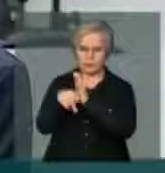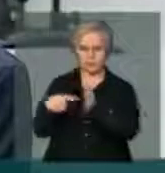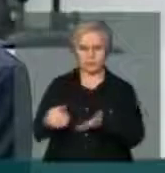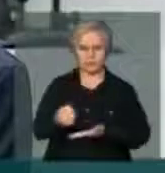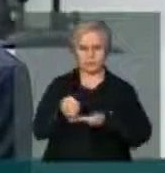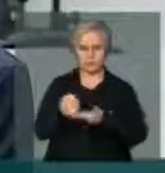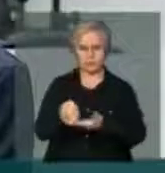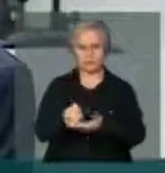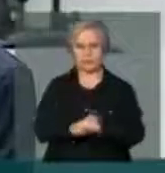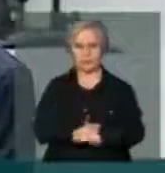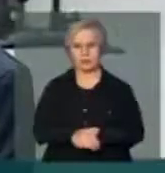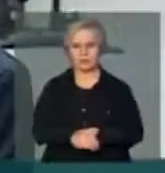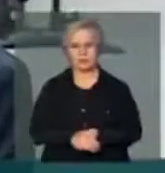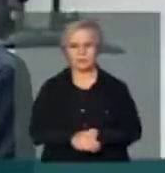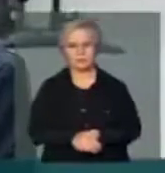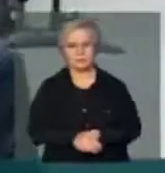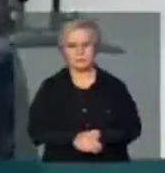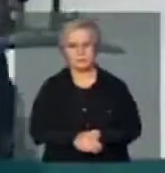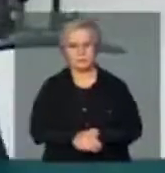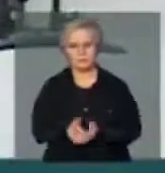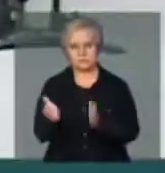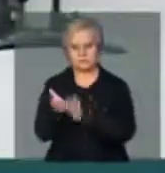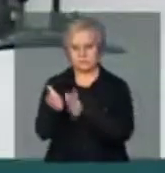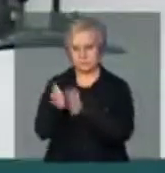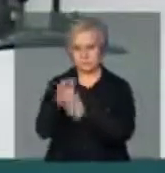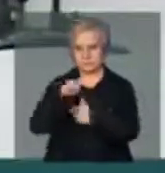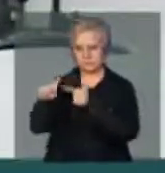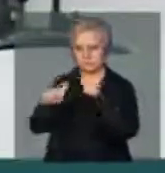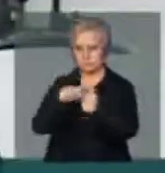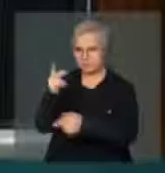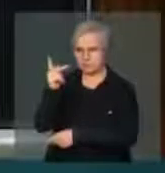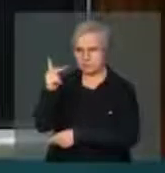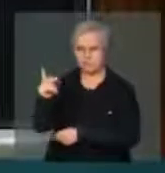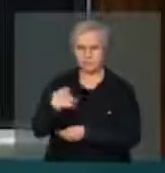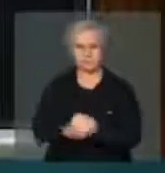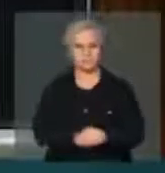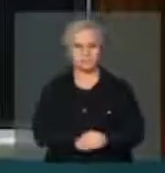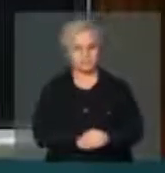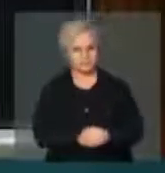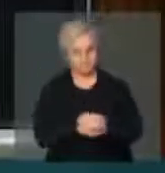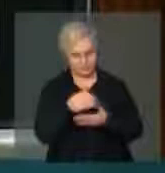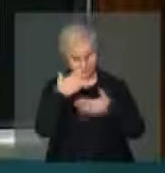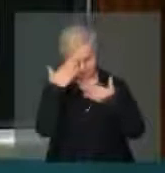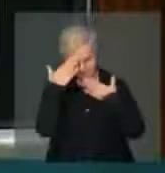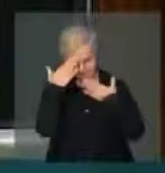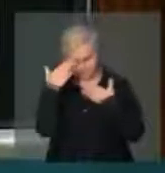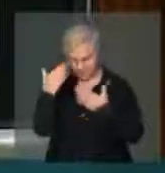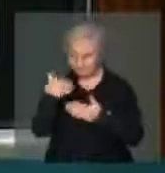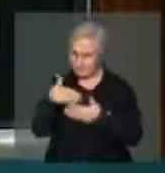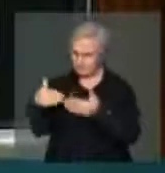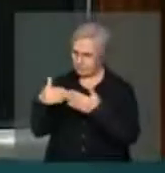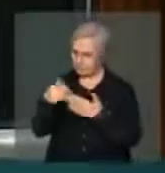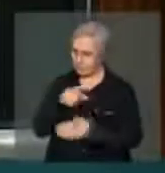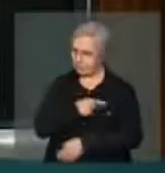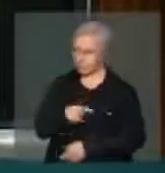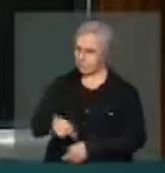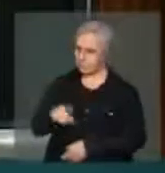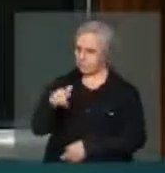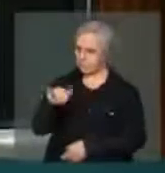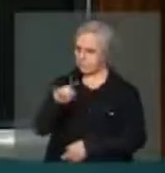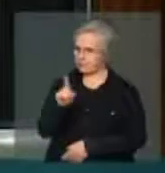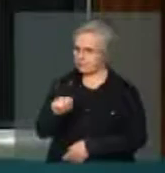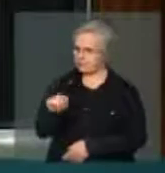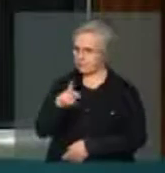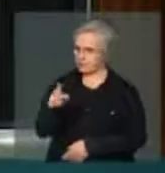casa. É isso, parabéns pelo teu trabalho. Eu agradeço a parte de Vossa Excelência, eu pediria até ao presidente Isalci que pudesse